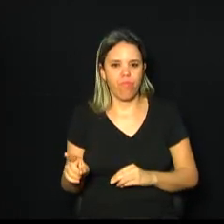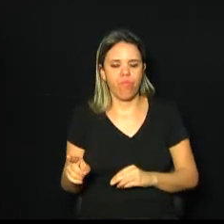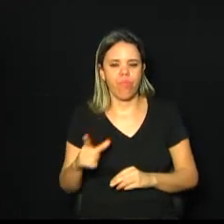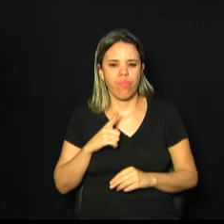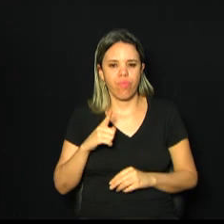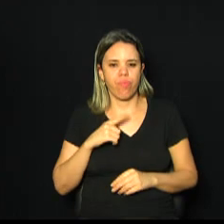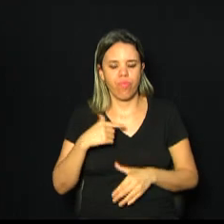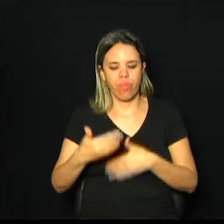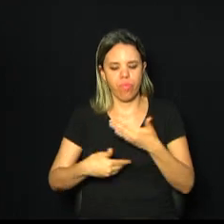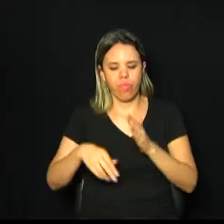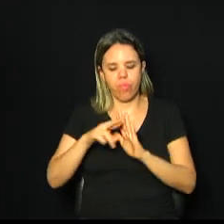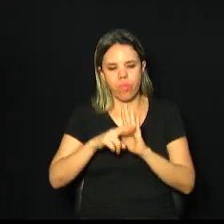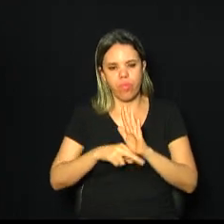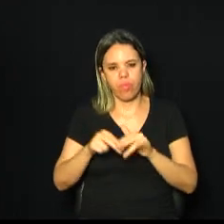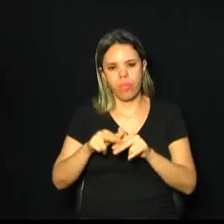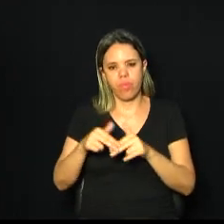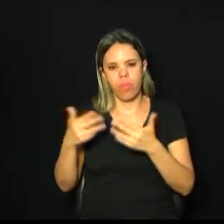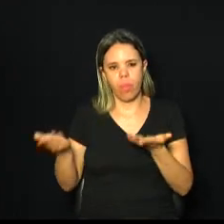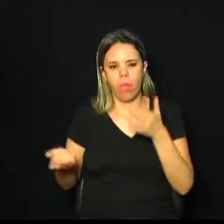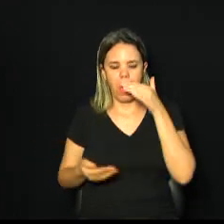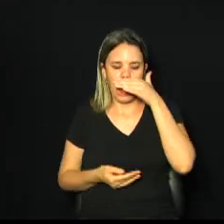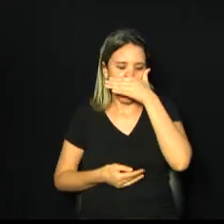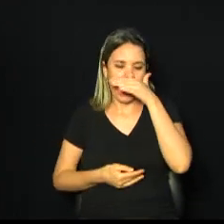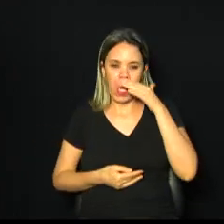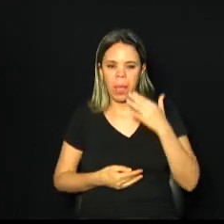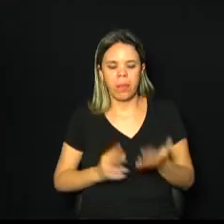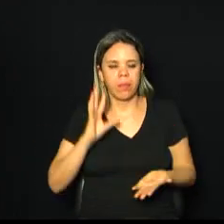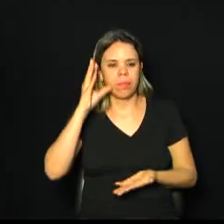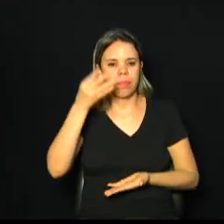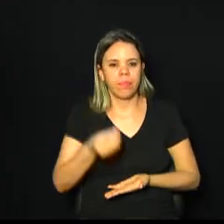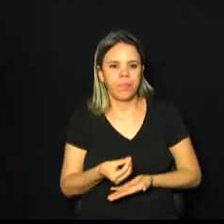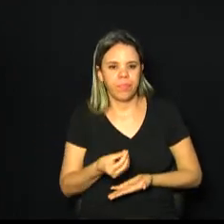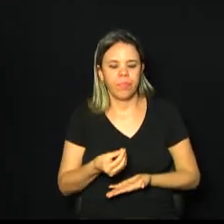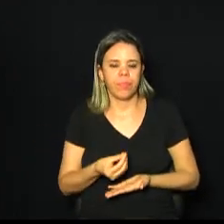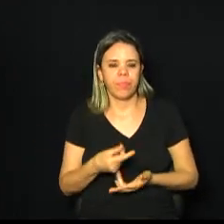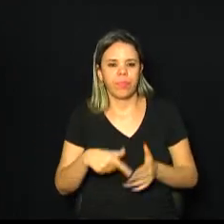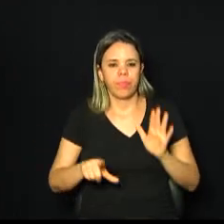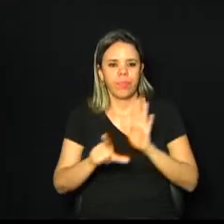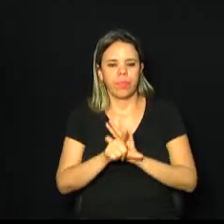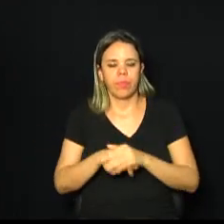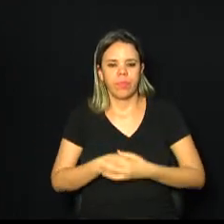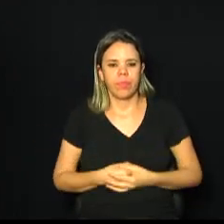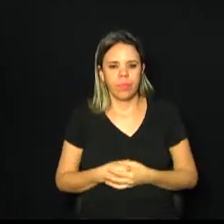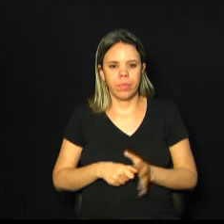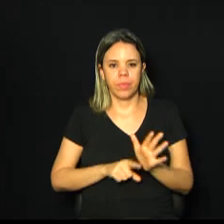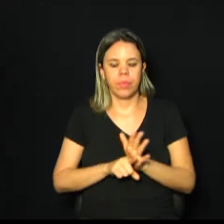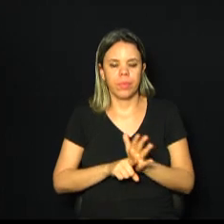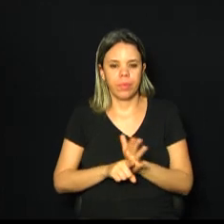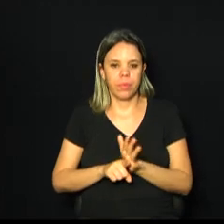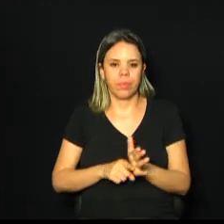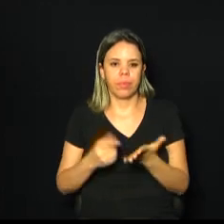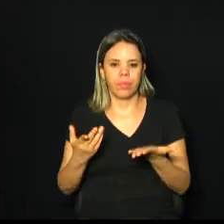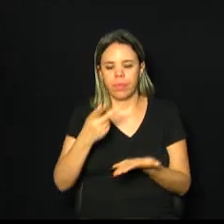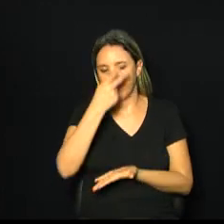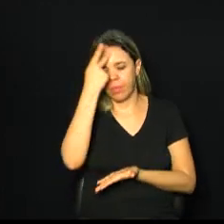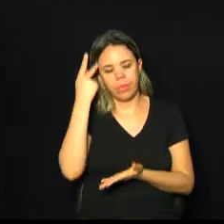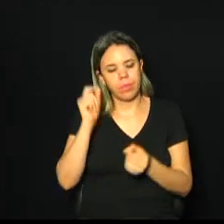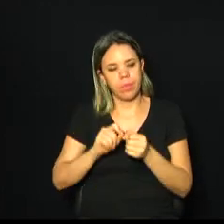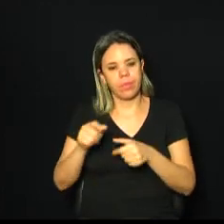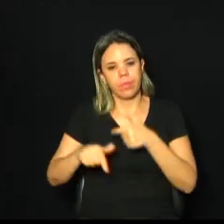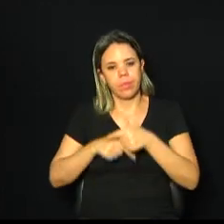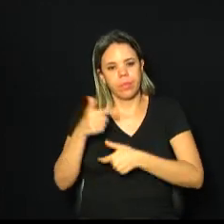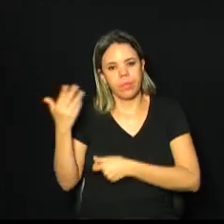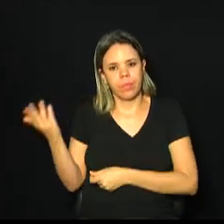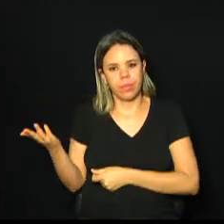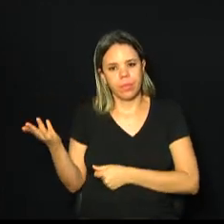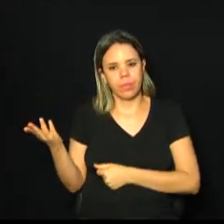ter um procedimento para isso. Então, entenda a complexidade dessa lei. Esse Data Protection Officer é a pessoa que vai fazer esse trabalho,